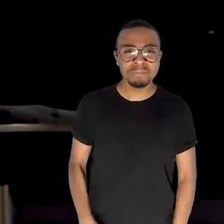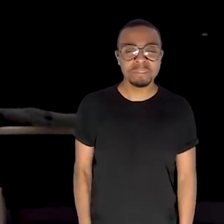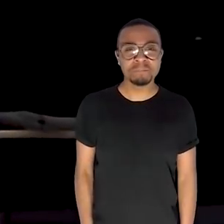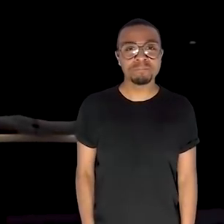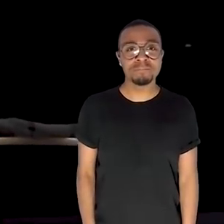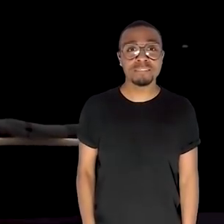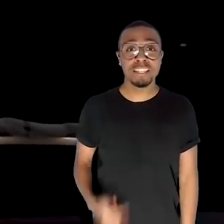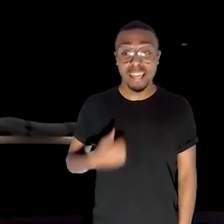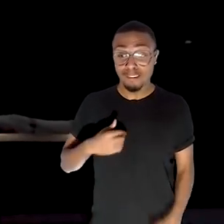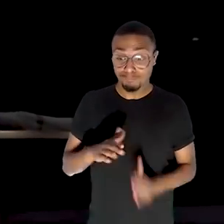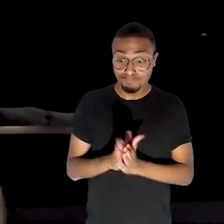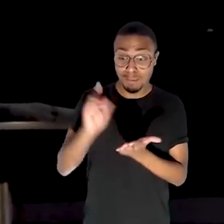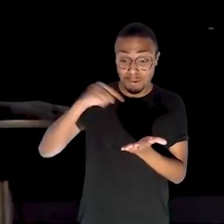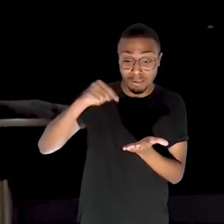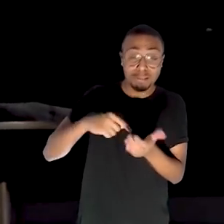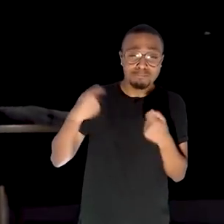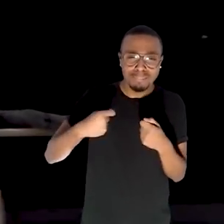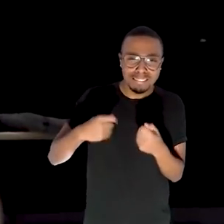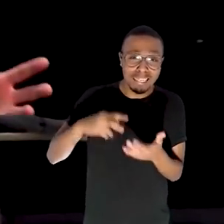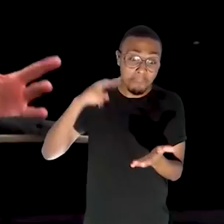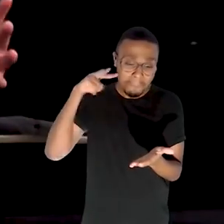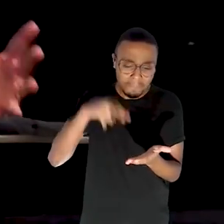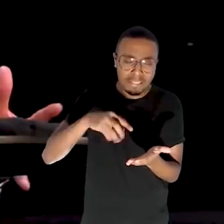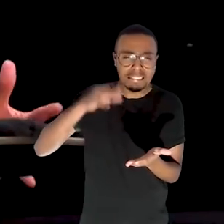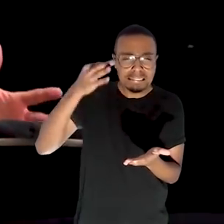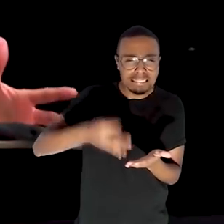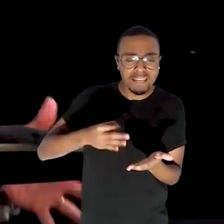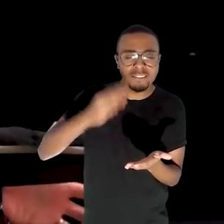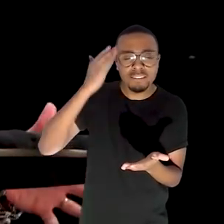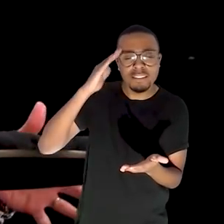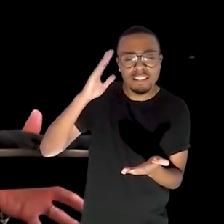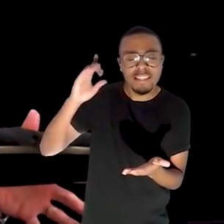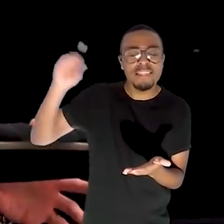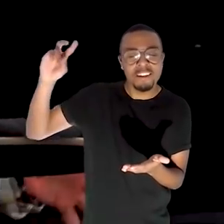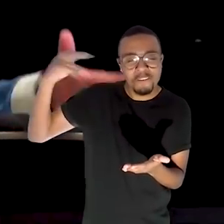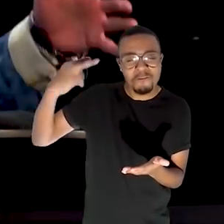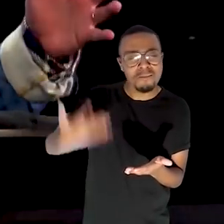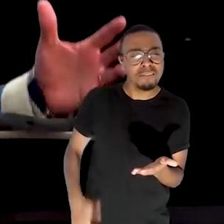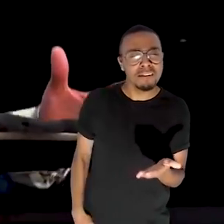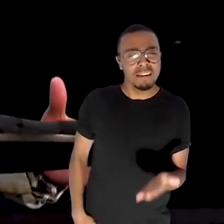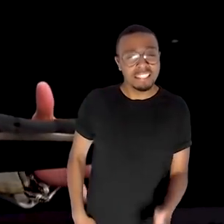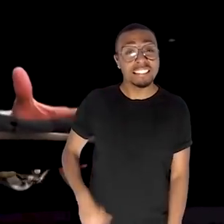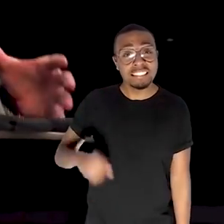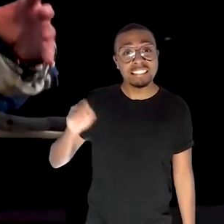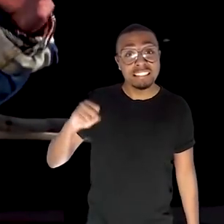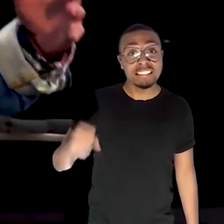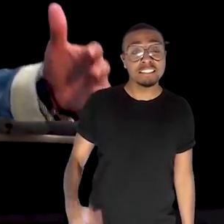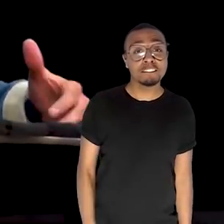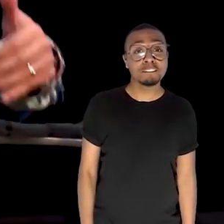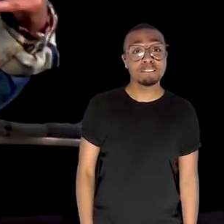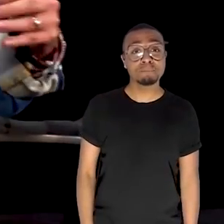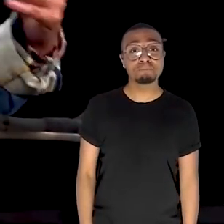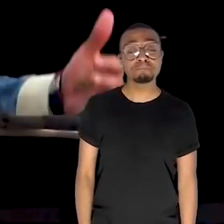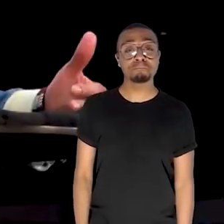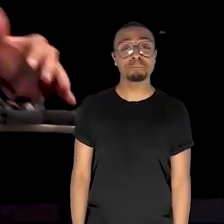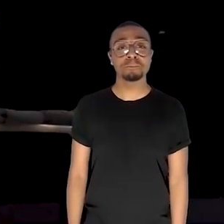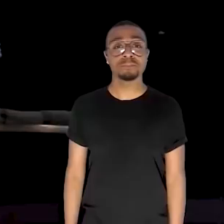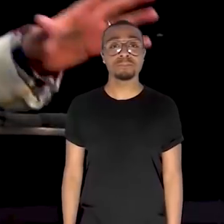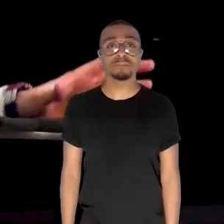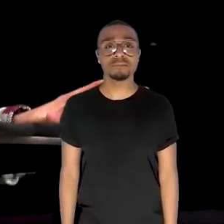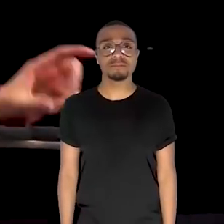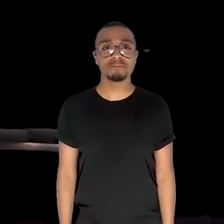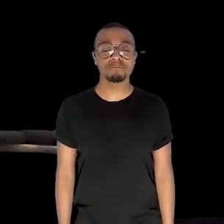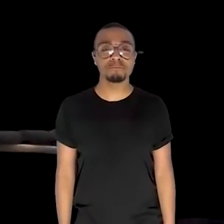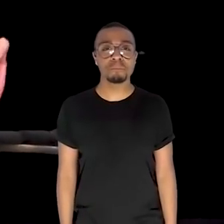eu existo, eu corro o risco de querer ultrapassar as linhas do propósito de Deus, exatamente para me sujeitar a